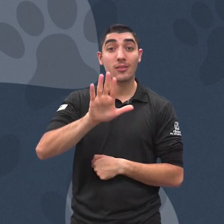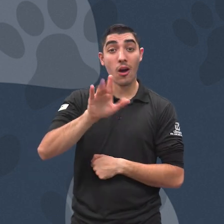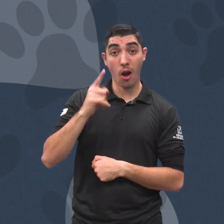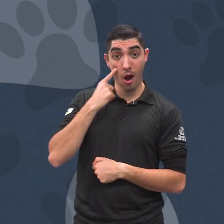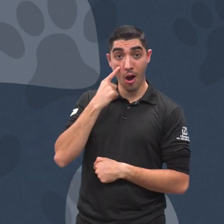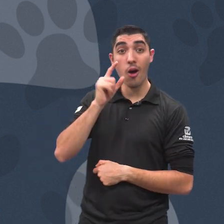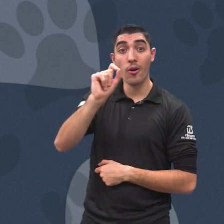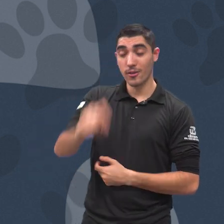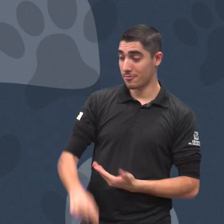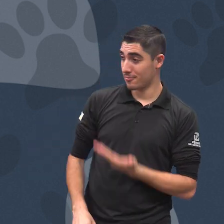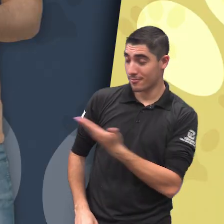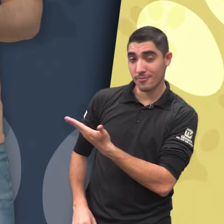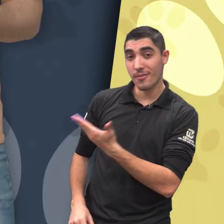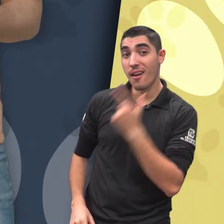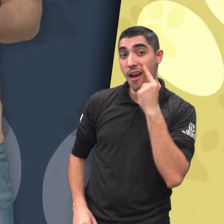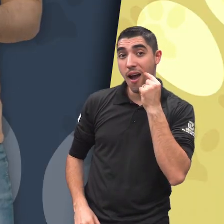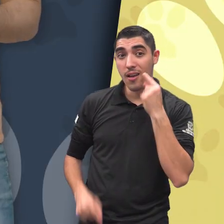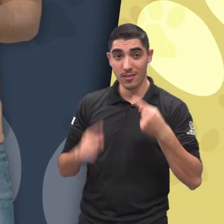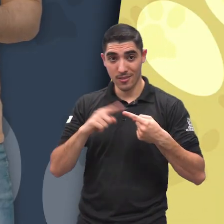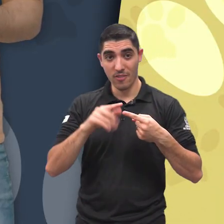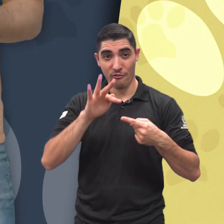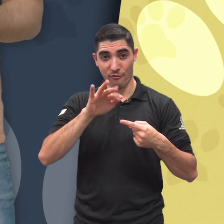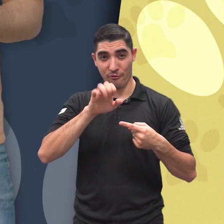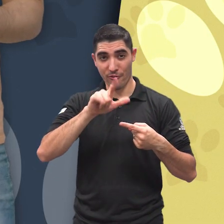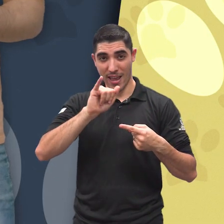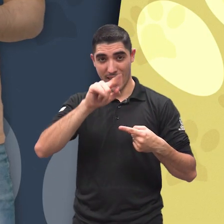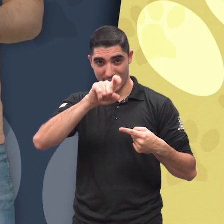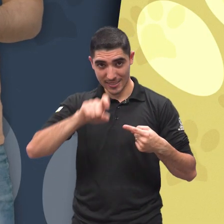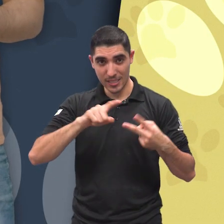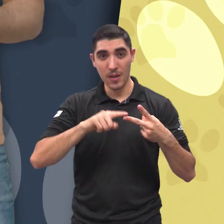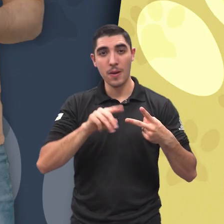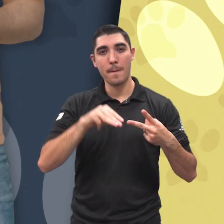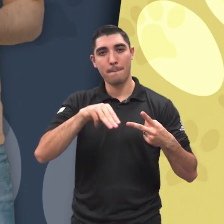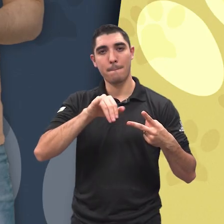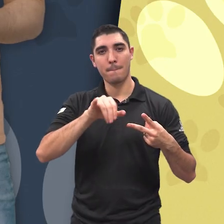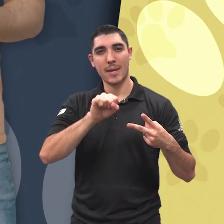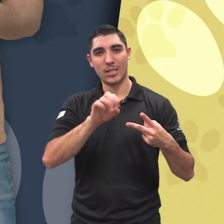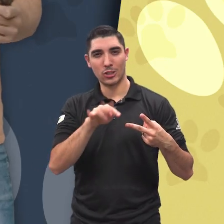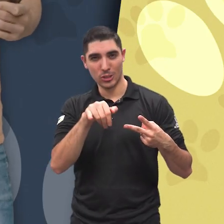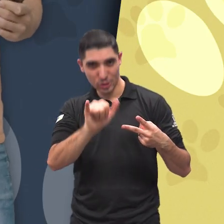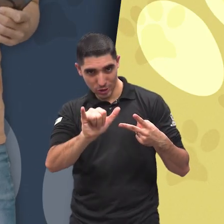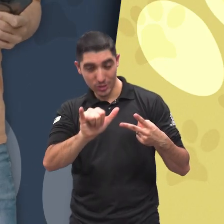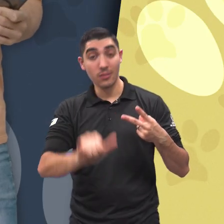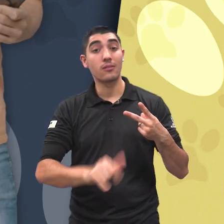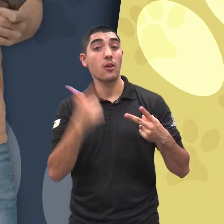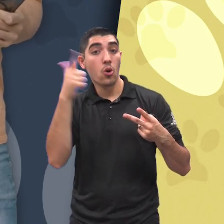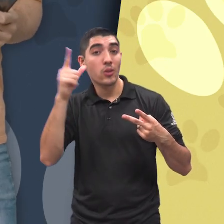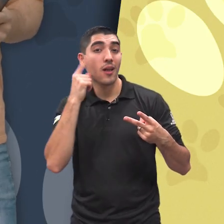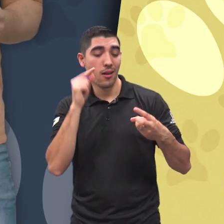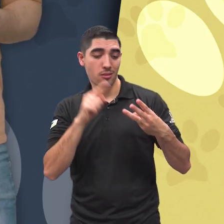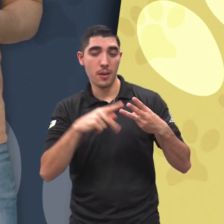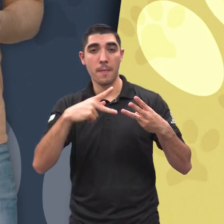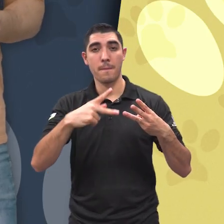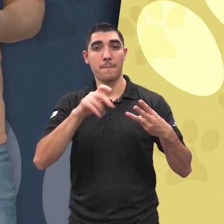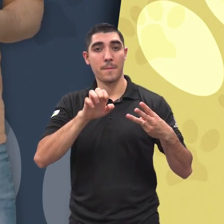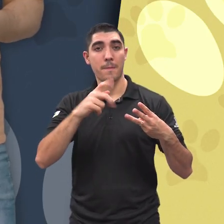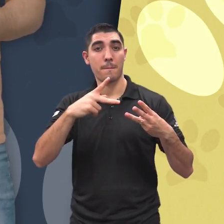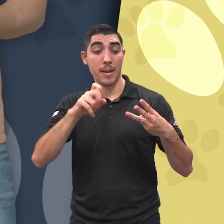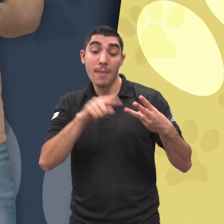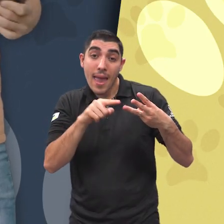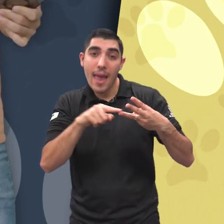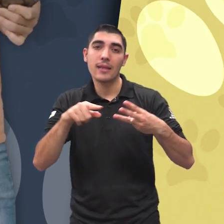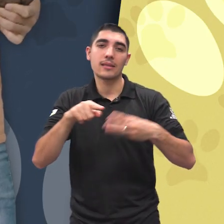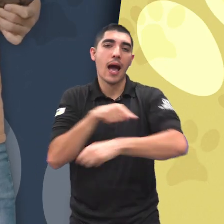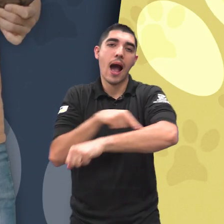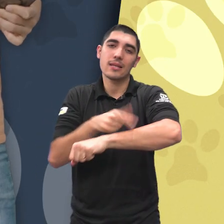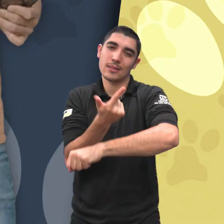não faltam aqui, ó, para este trio. Os gigantes Félix e Misty, que são da raça Maine Coon, e também o Pepe, que é um